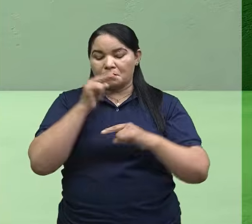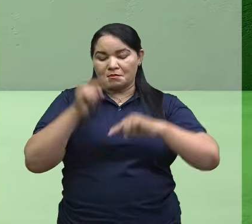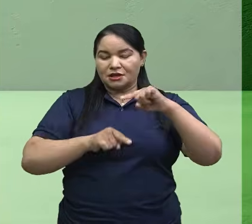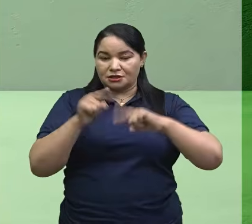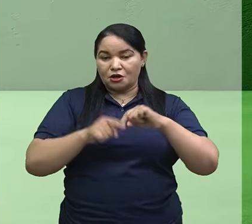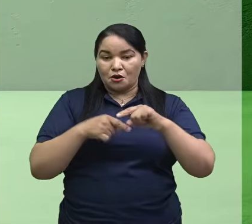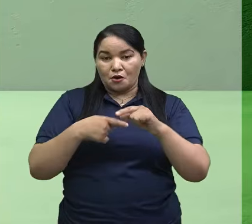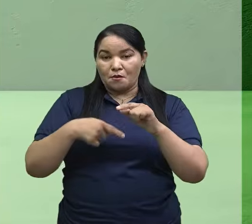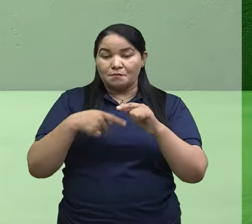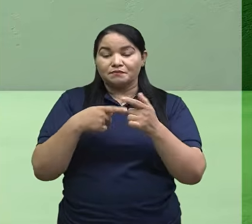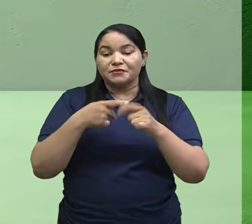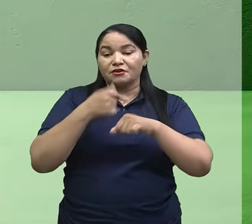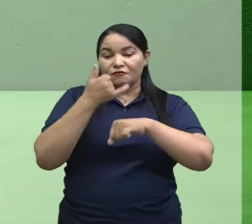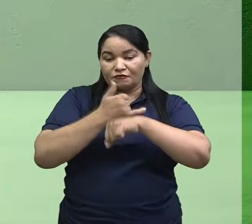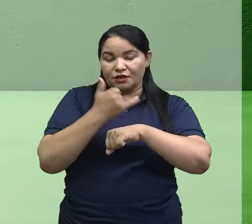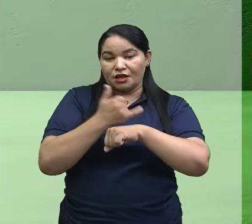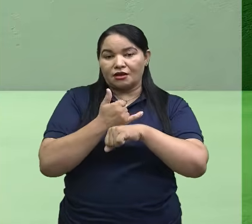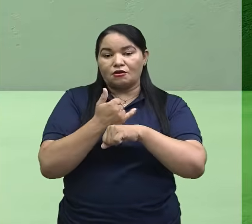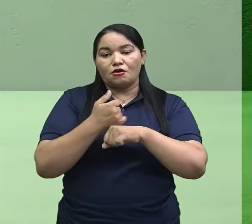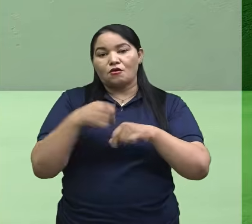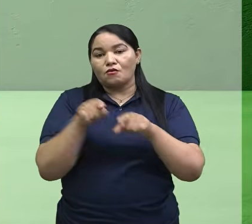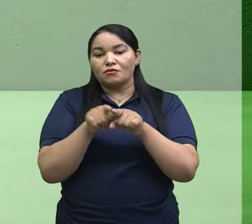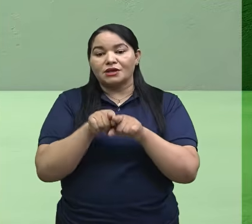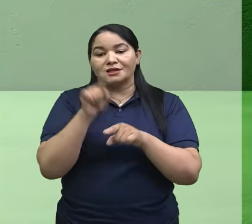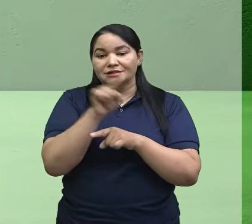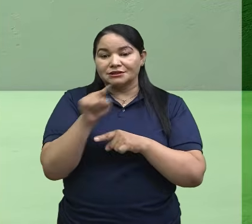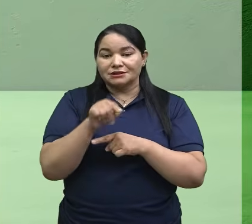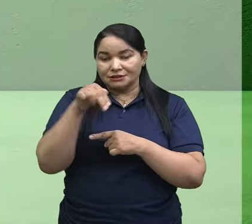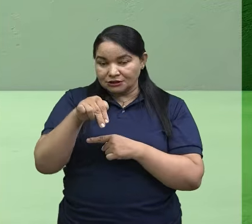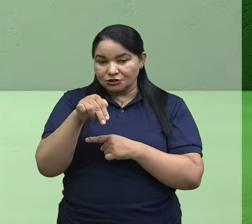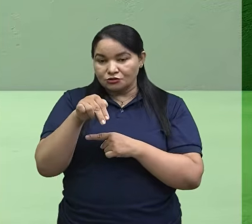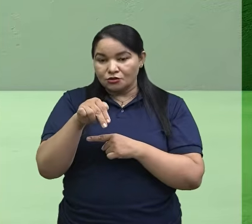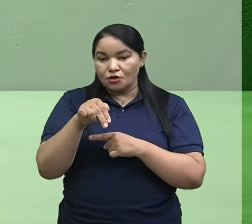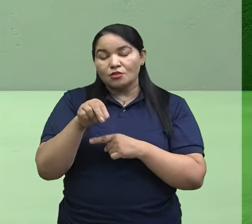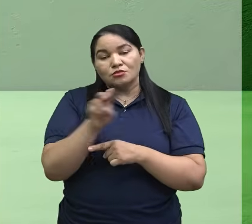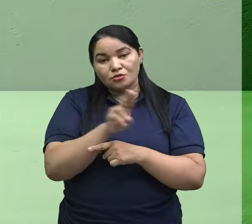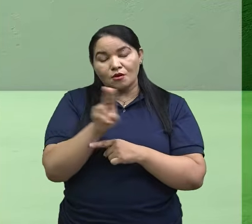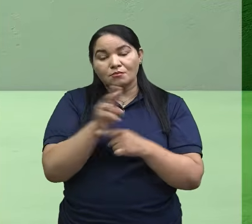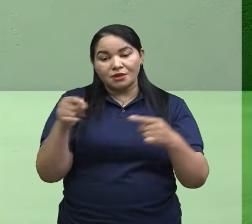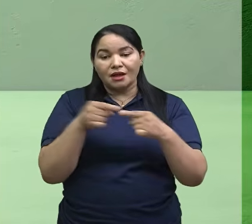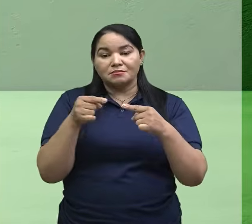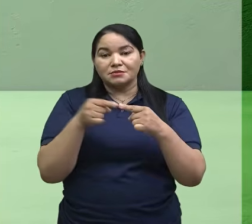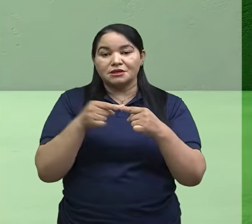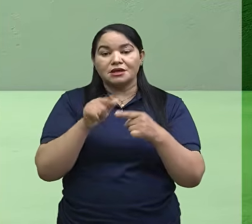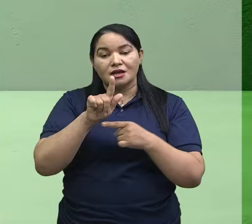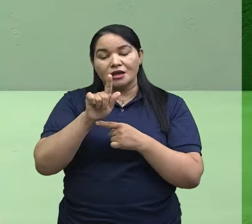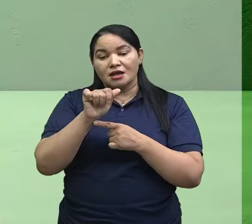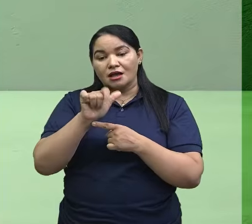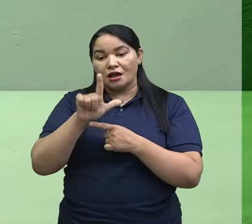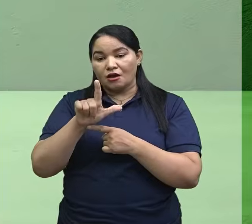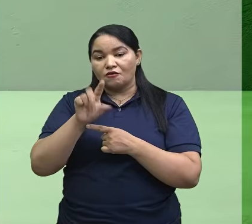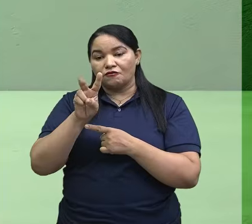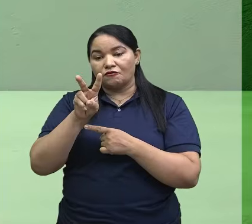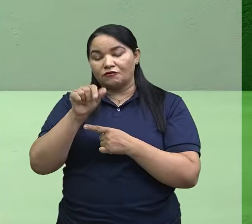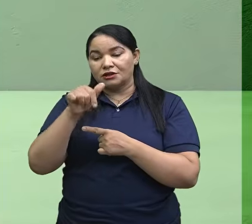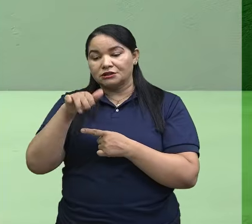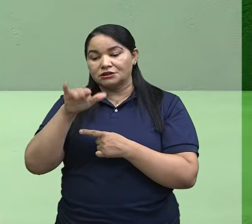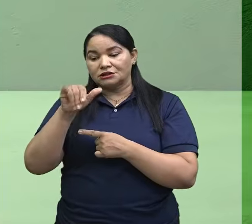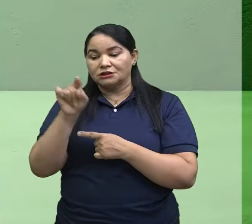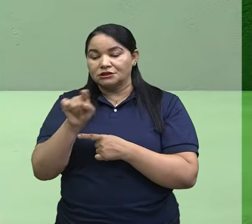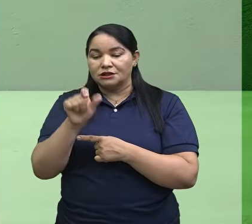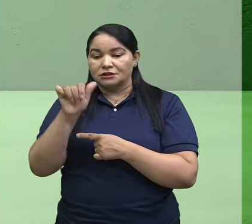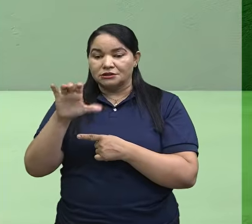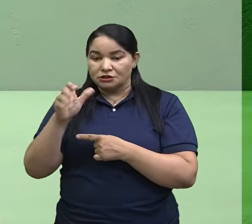ferro e aço com o zinco, o nome do processo continua sendo galvanização. E aí a gente chama, né,